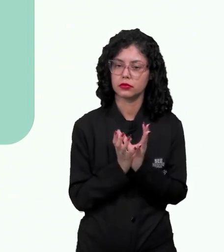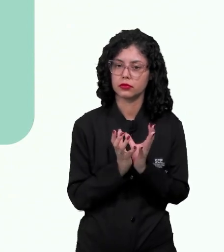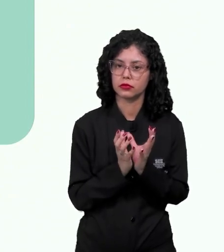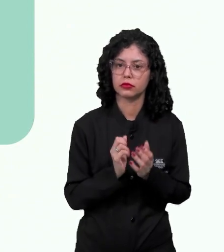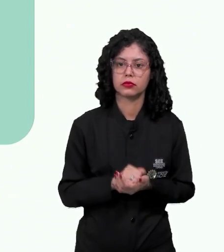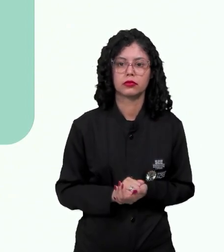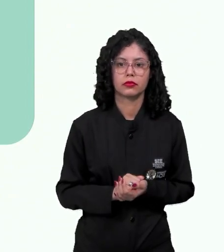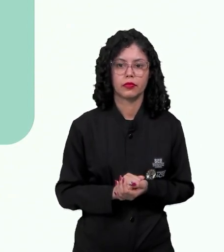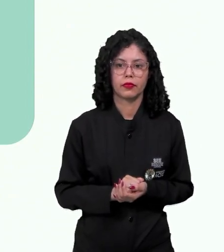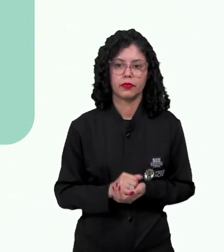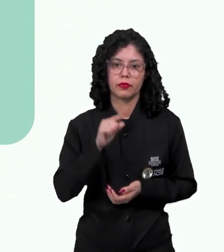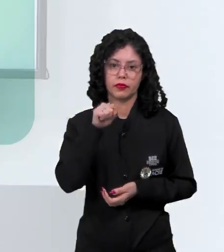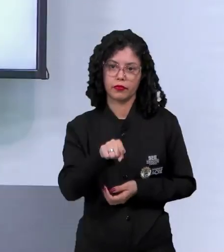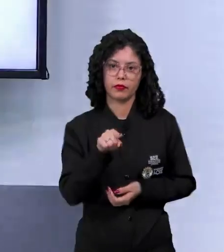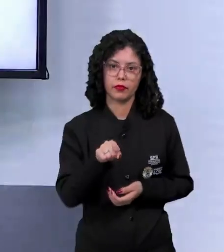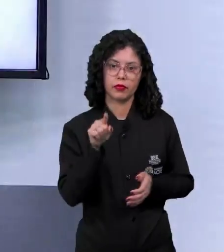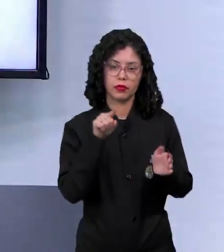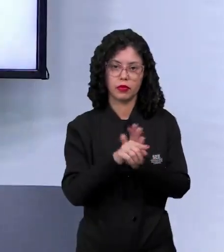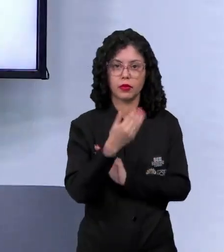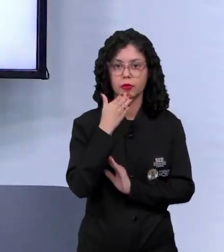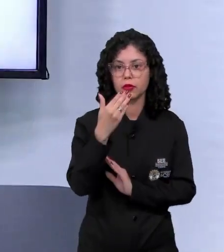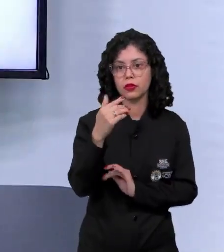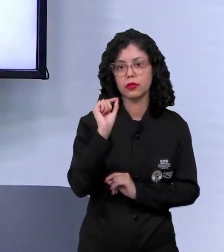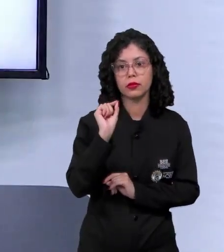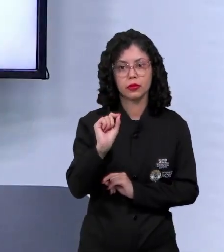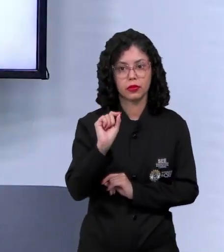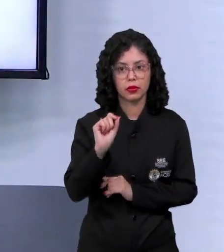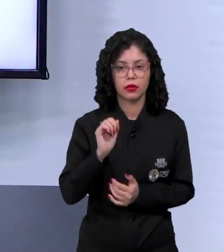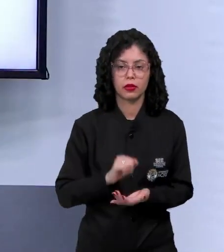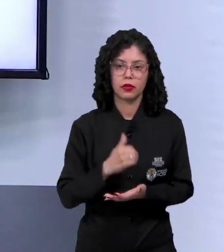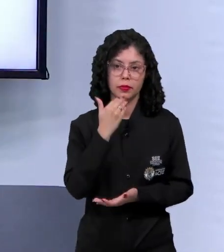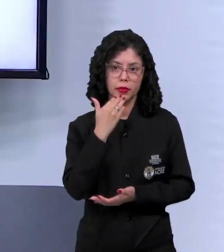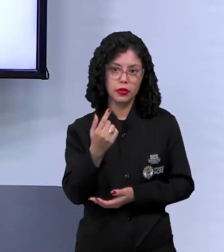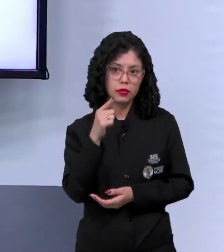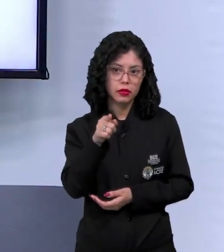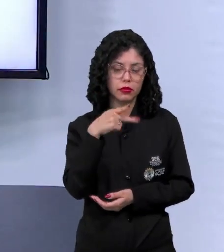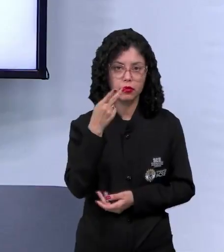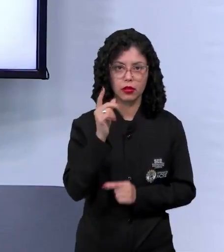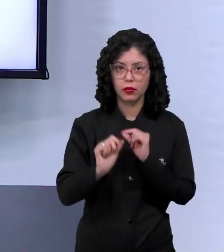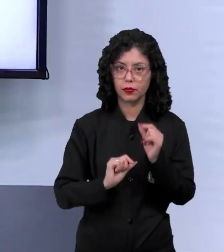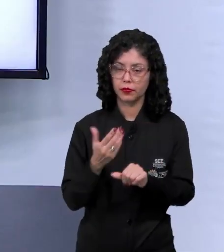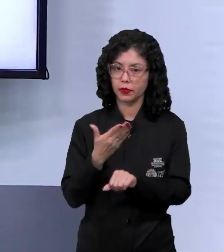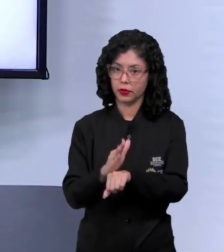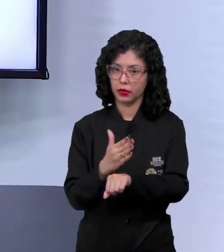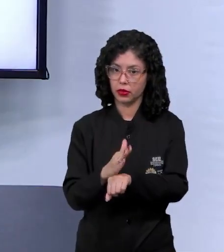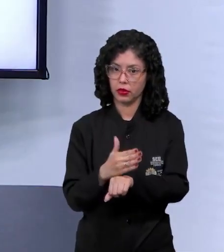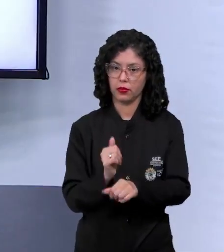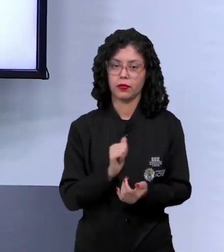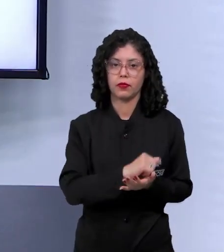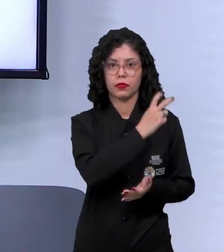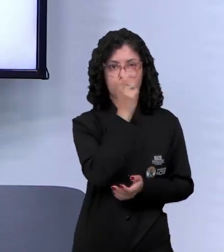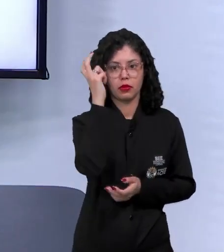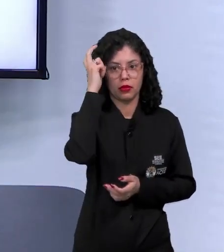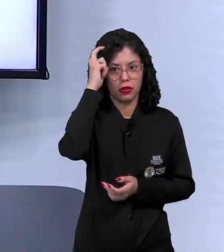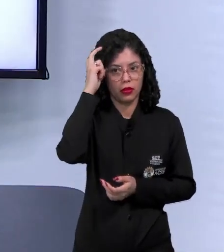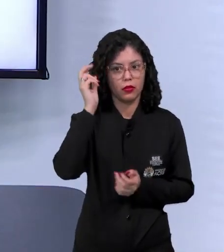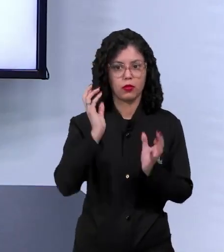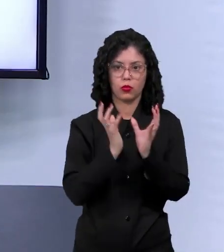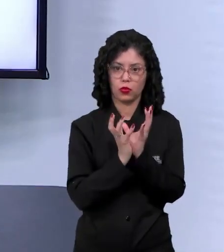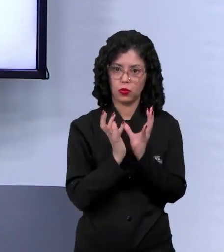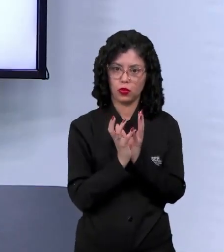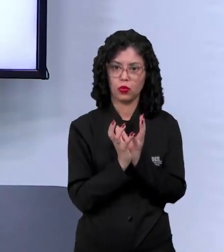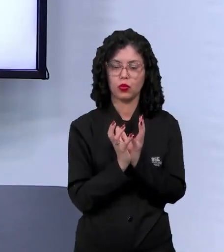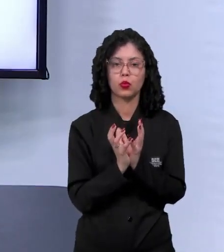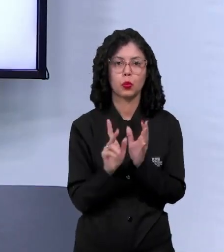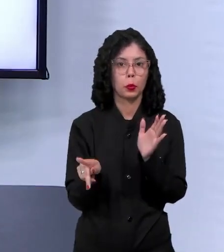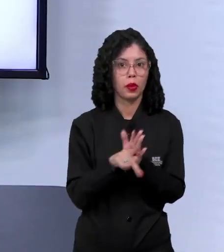coletiva? Então, aqui a questão está pedindo o quê? Ela pede que você fale sobre uma prática cultural coletiva